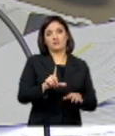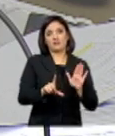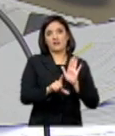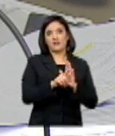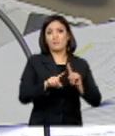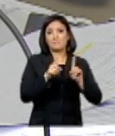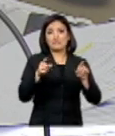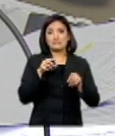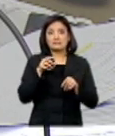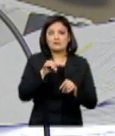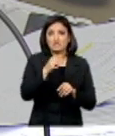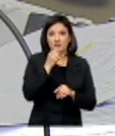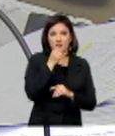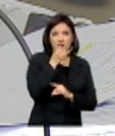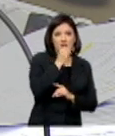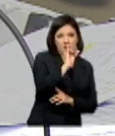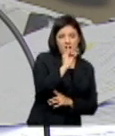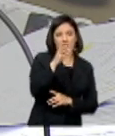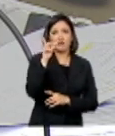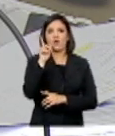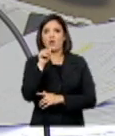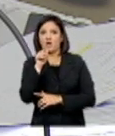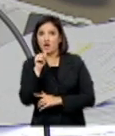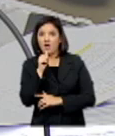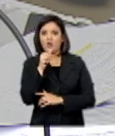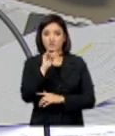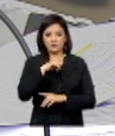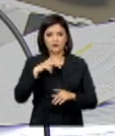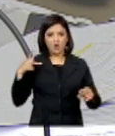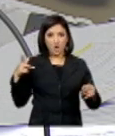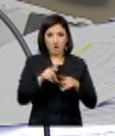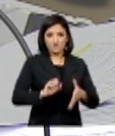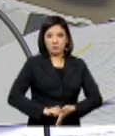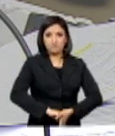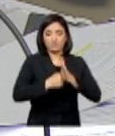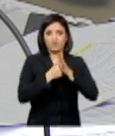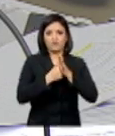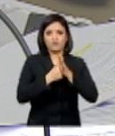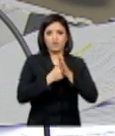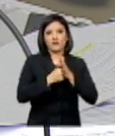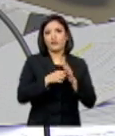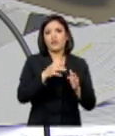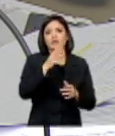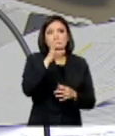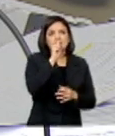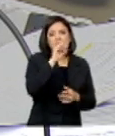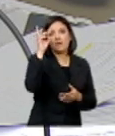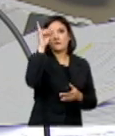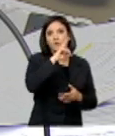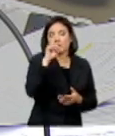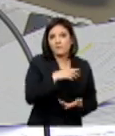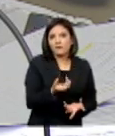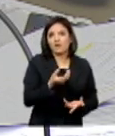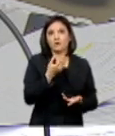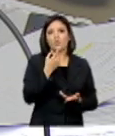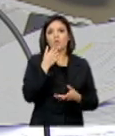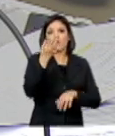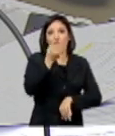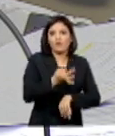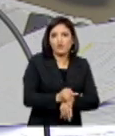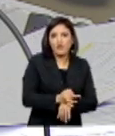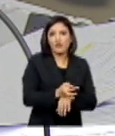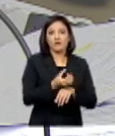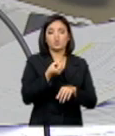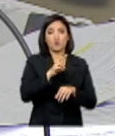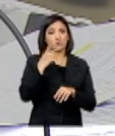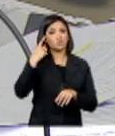na energia elétrica seja no fornecimento de água nos sábados domingos feriados e vésperas de